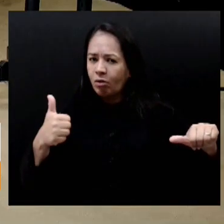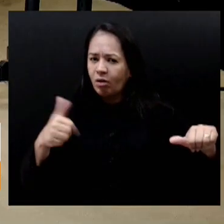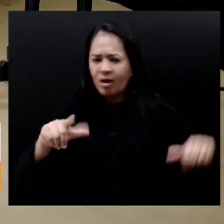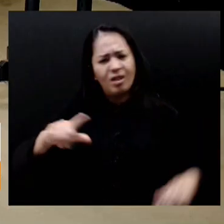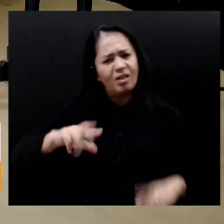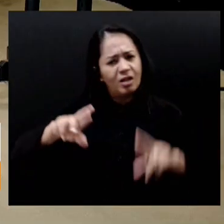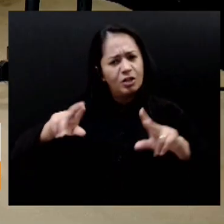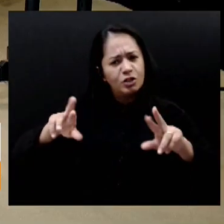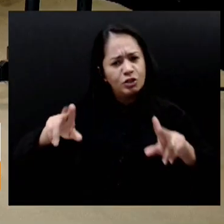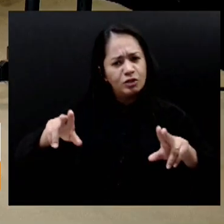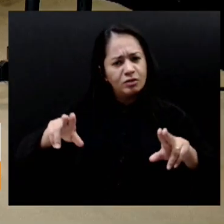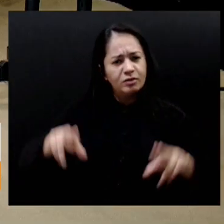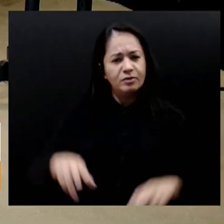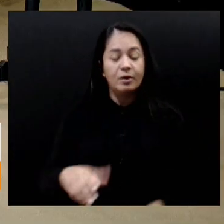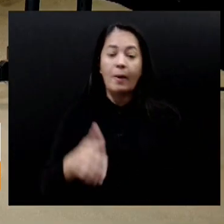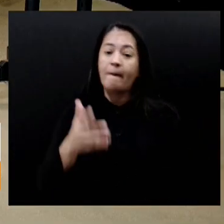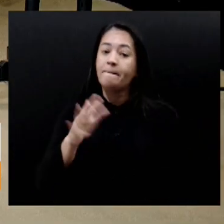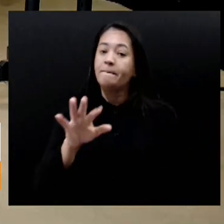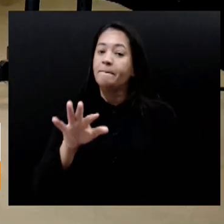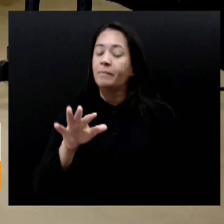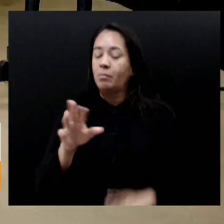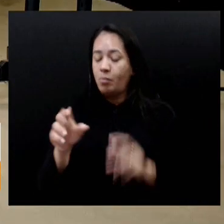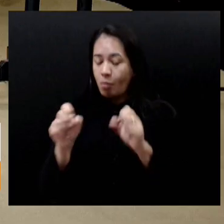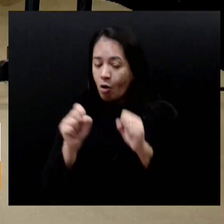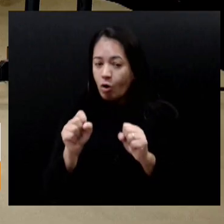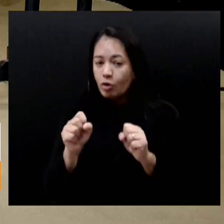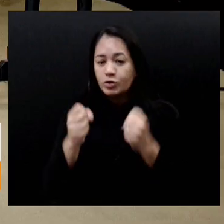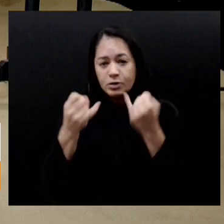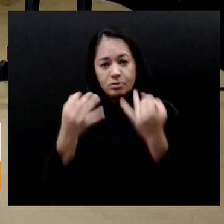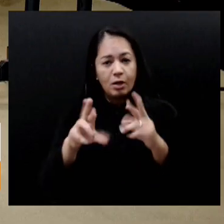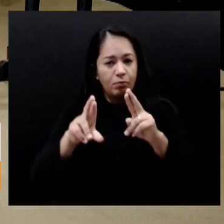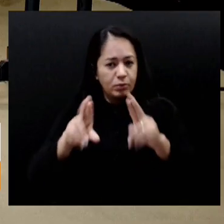Dá para a gente fazer uma diferenciação, sim, né?